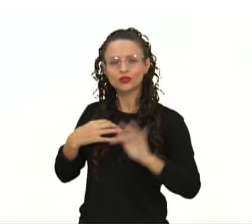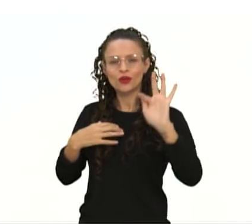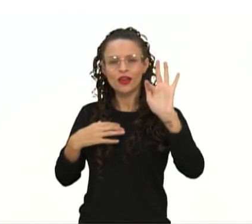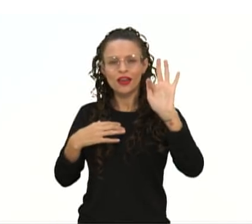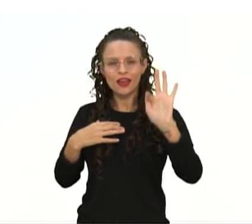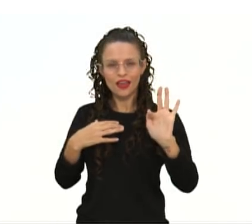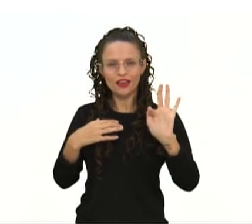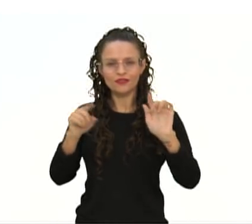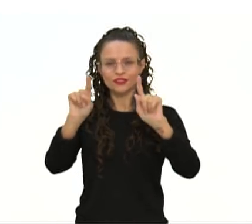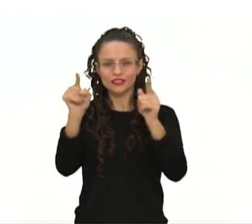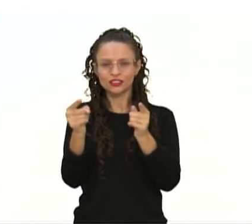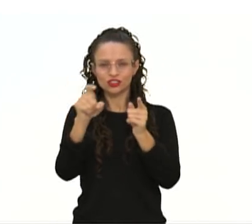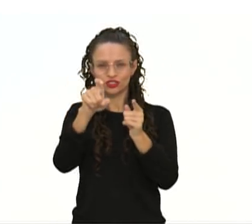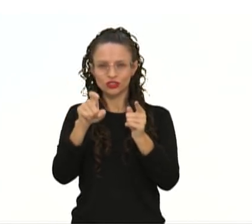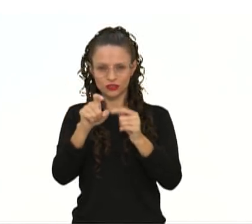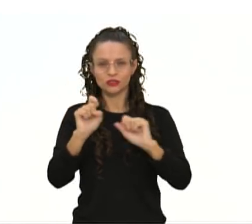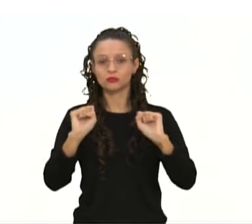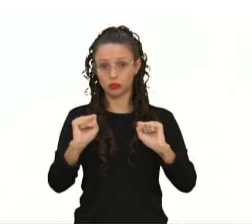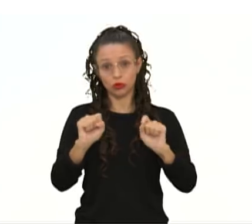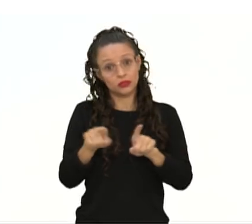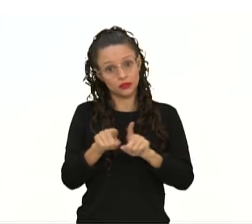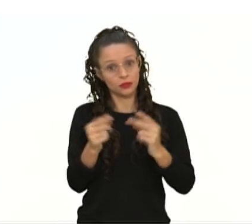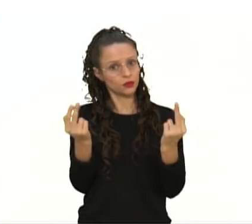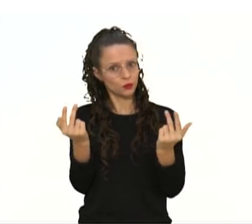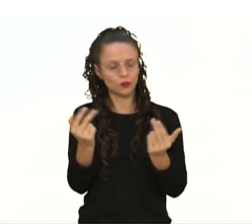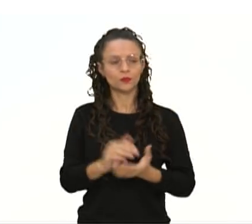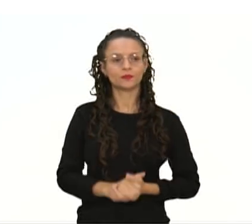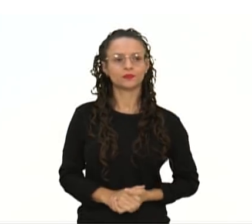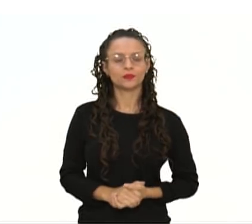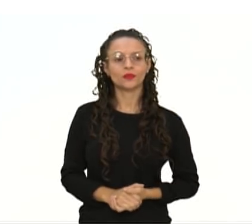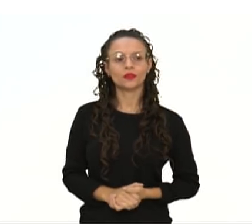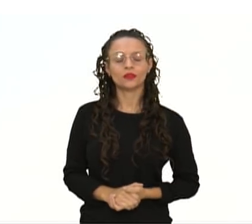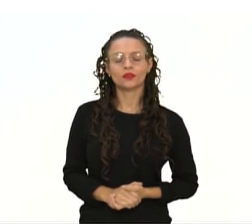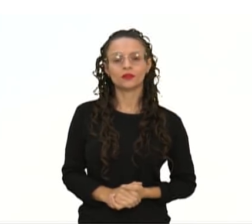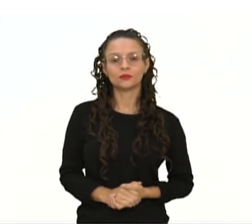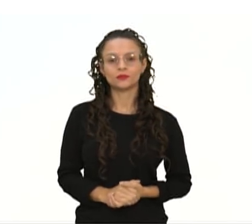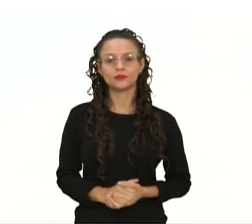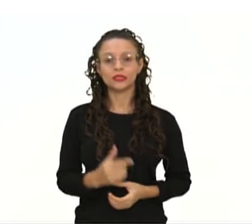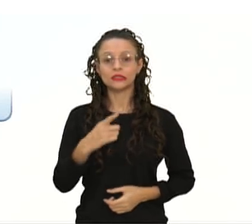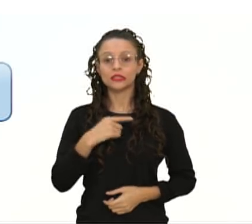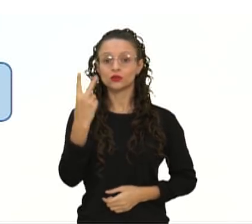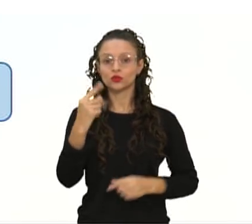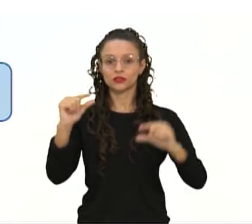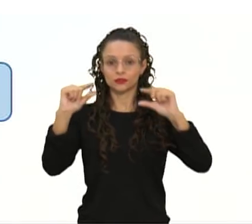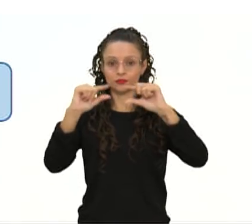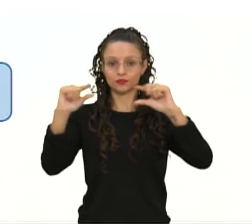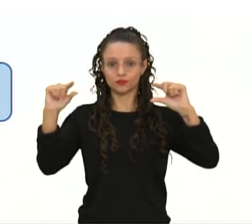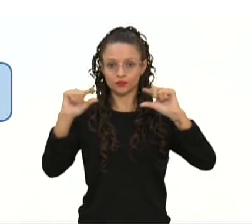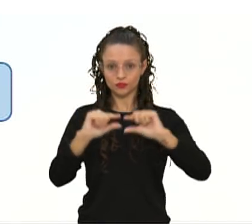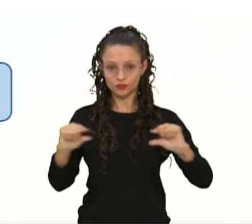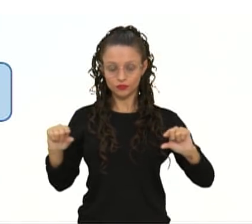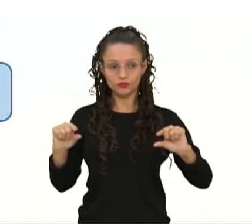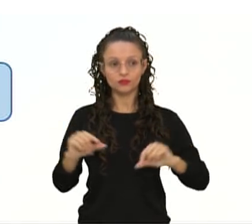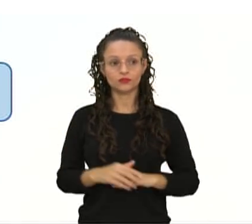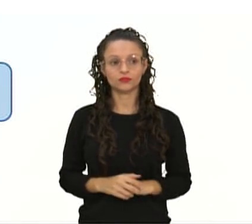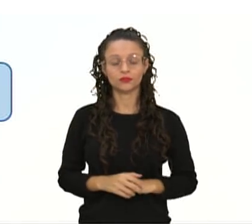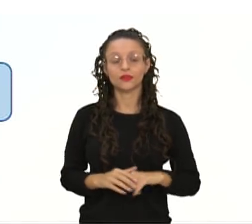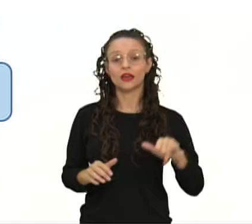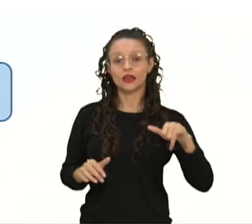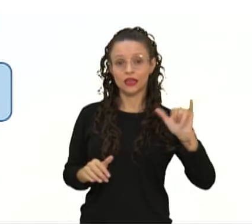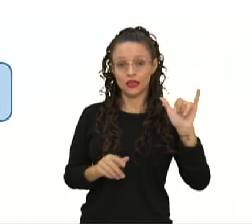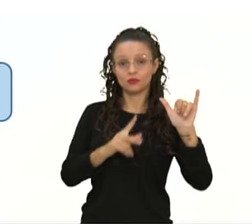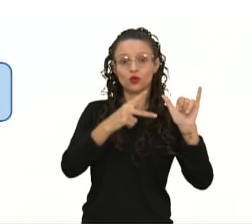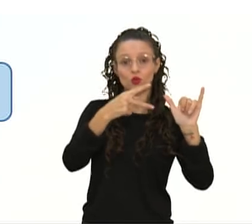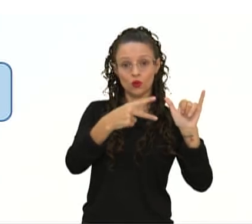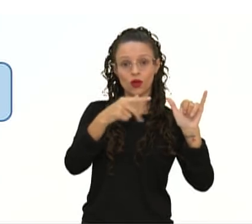chama de f de x, ok? Do exemplo anterior, nós temos duas expressões equivalentes, que é y igual a